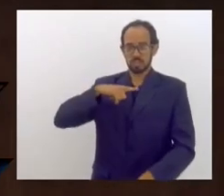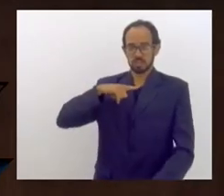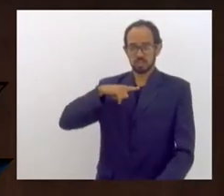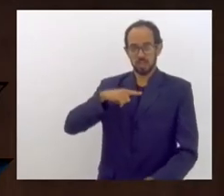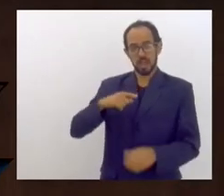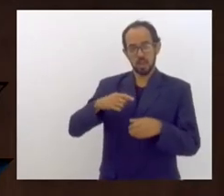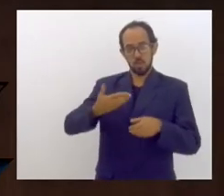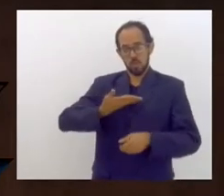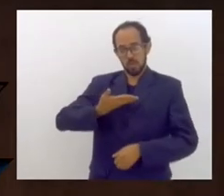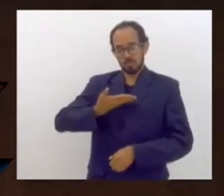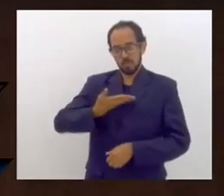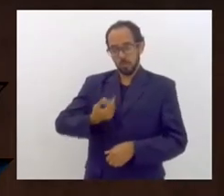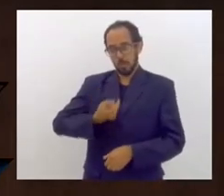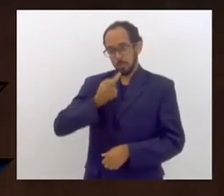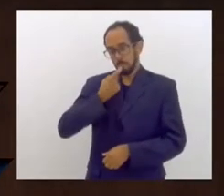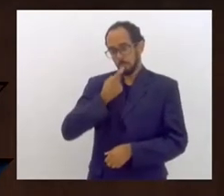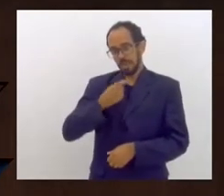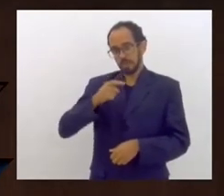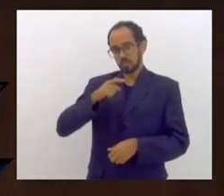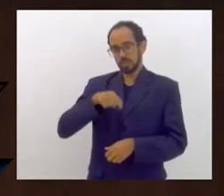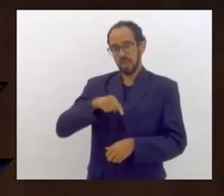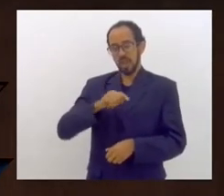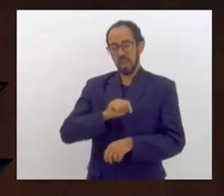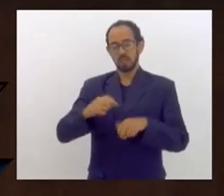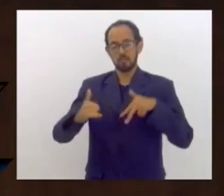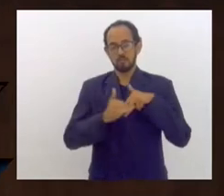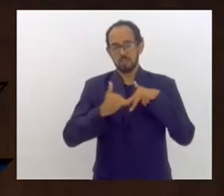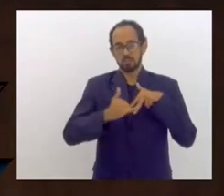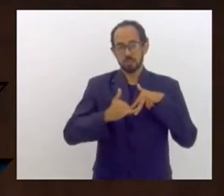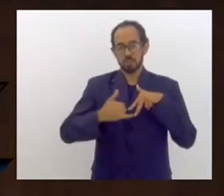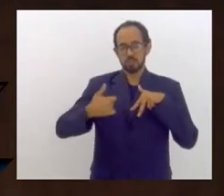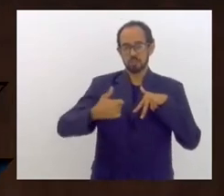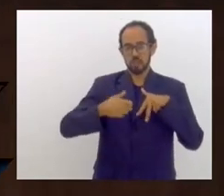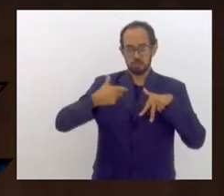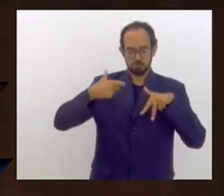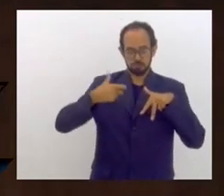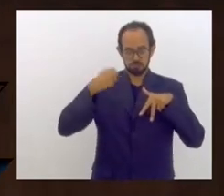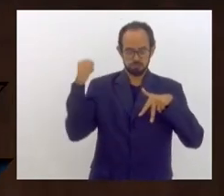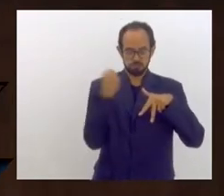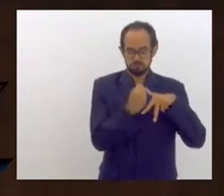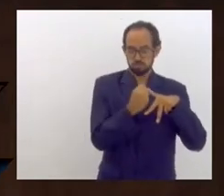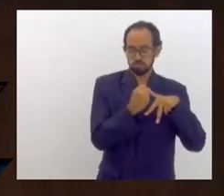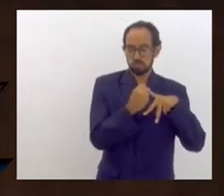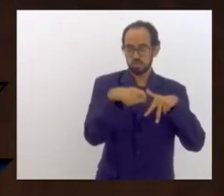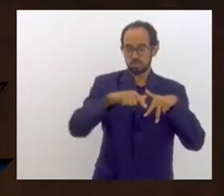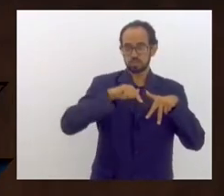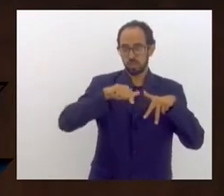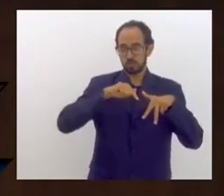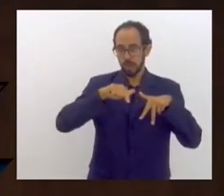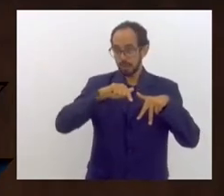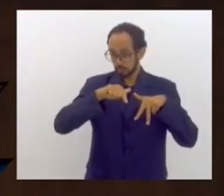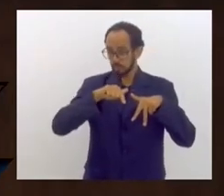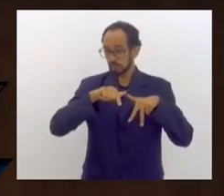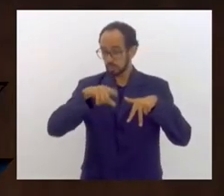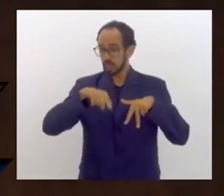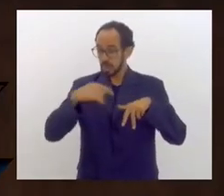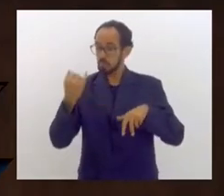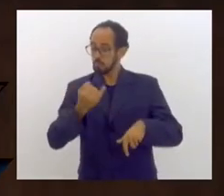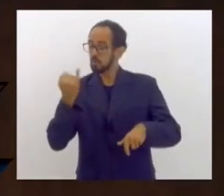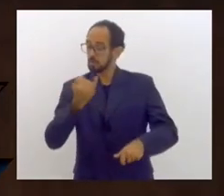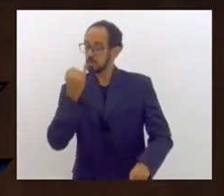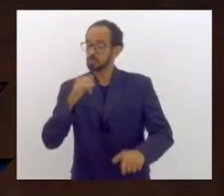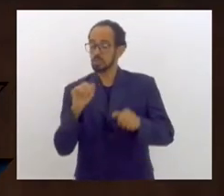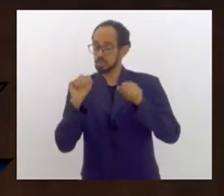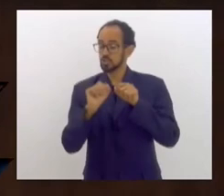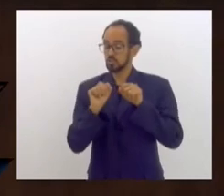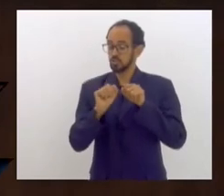colega próximo vítima de homicídio em serviço, e que é fundamental que a gente implante de forma